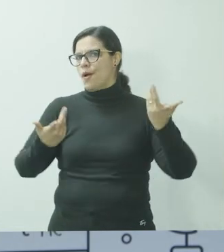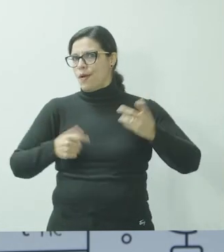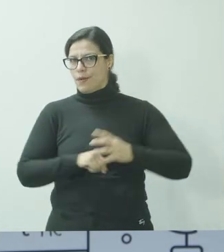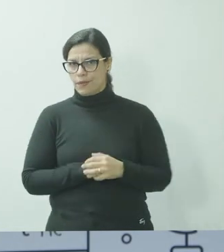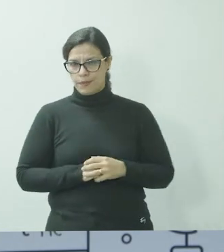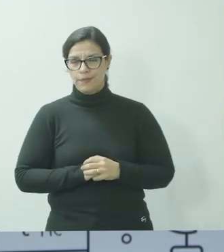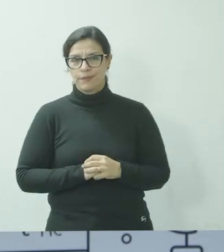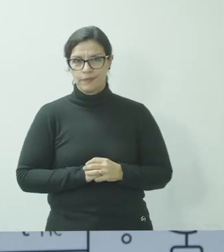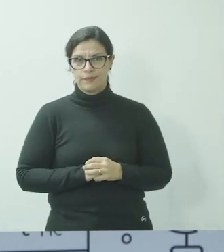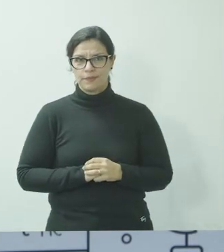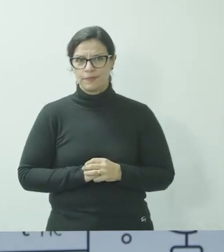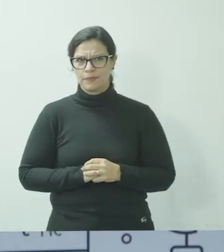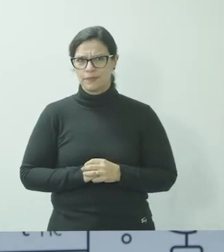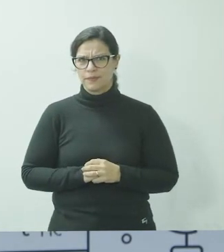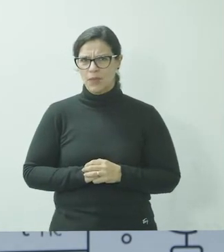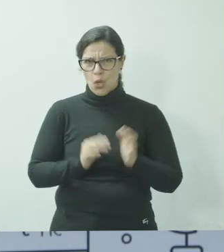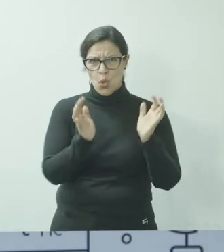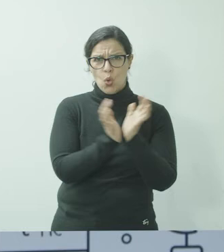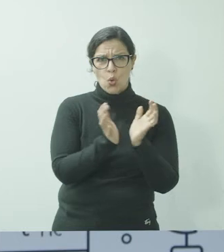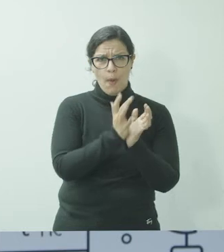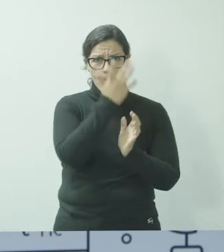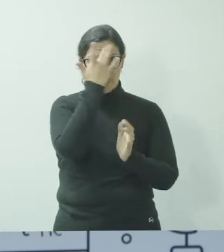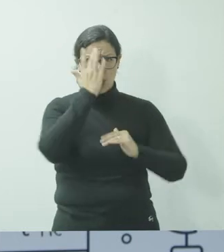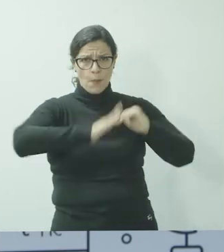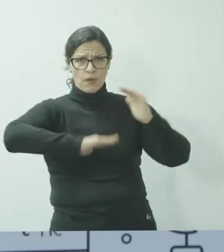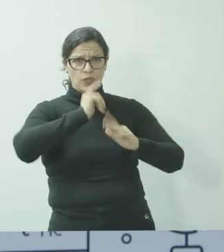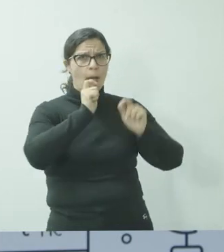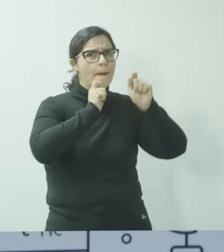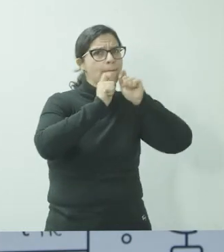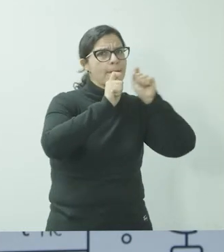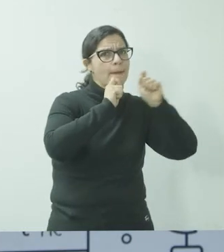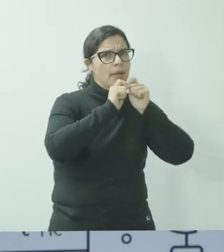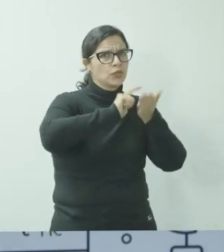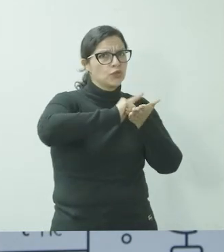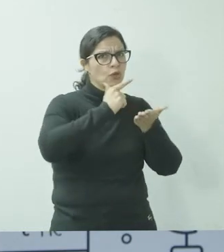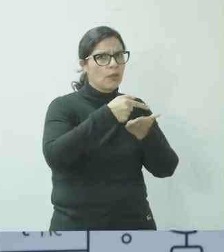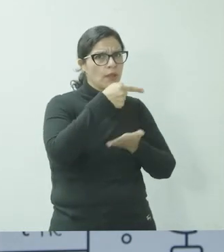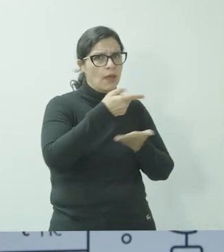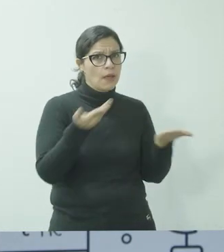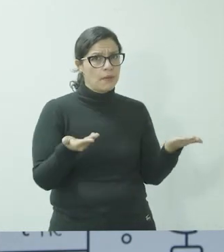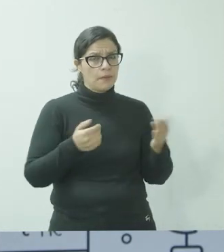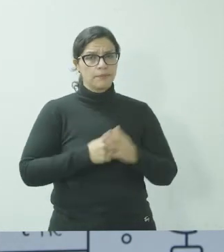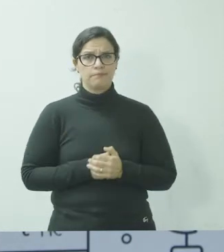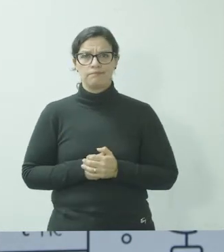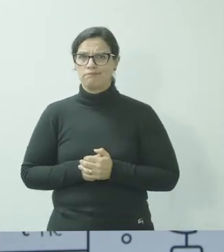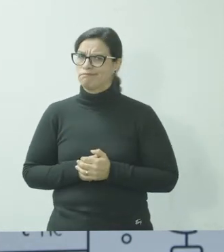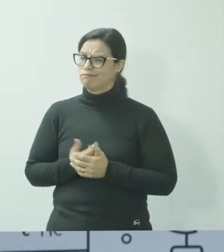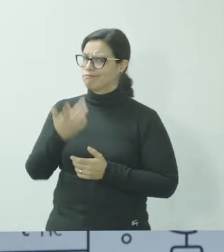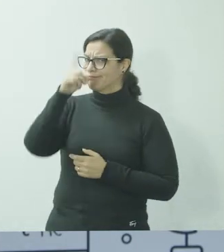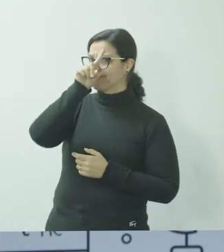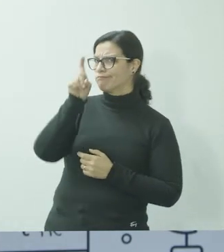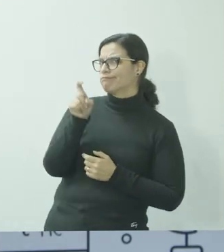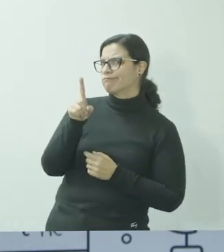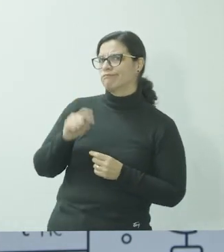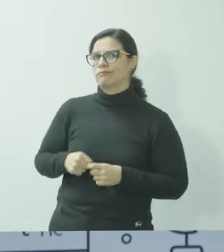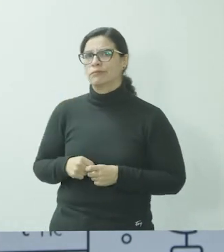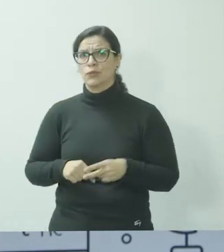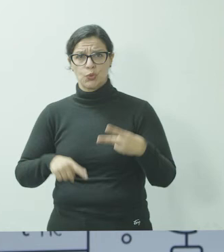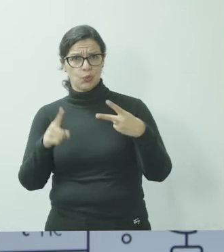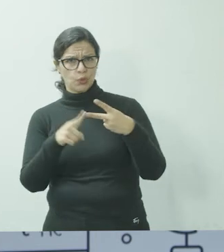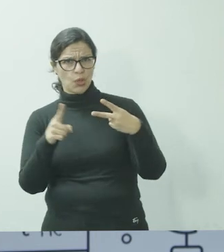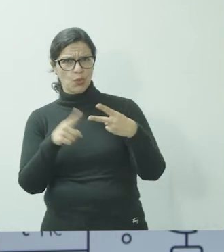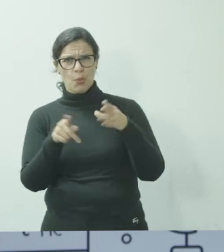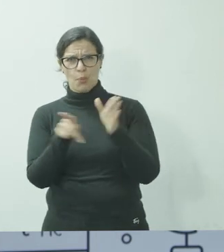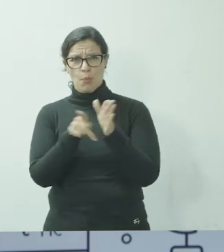certo será que é o grupo de jornalistas hum não sei